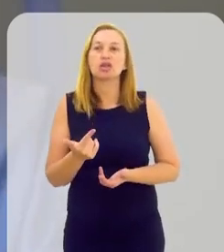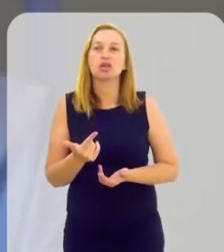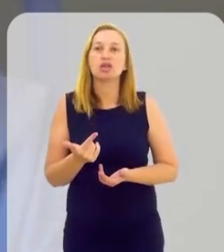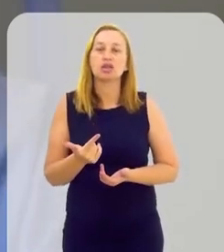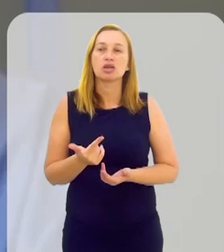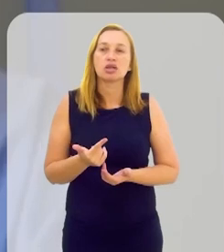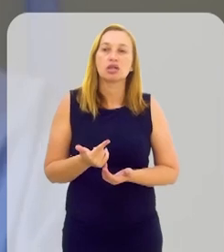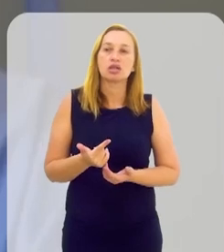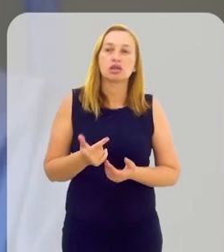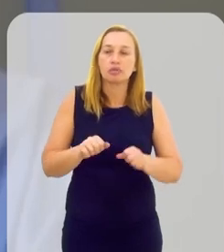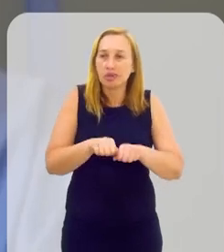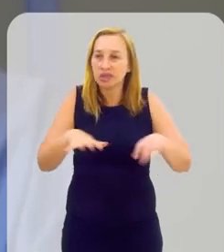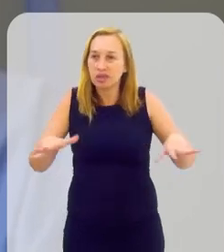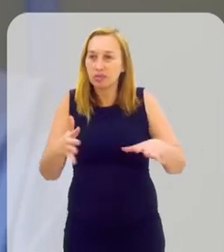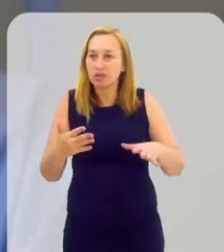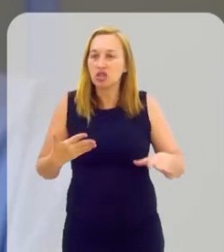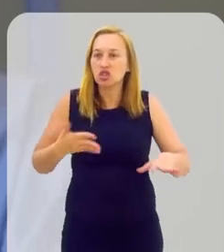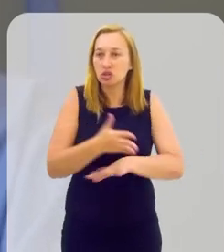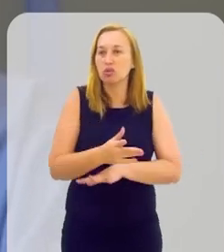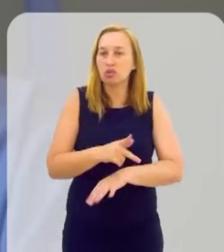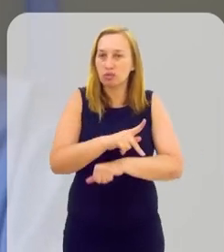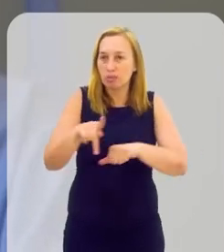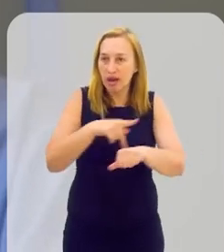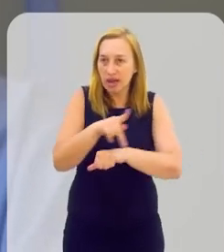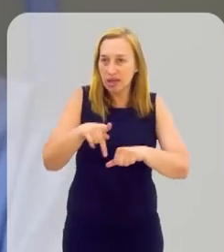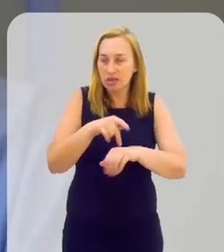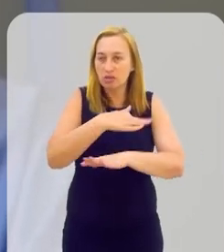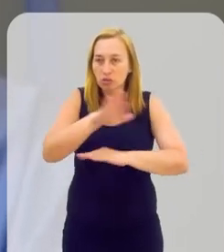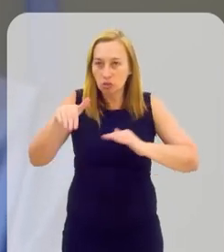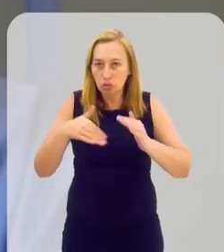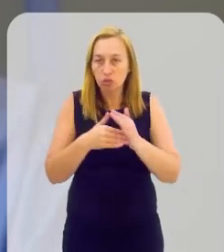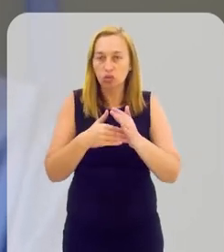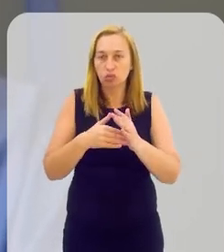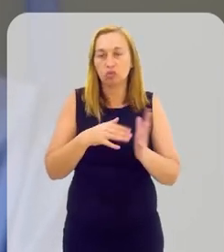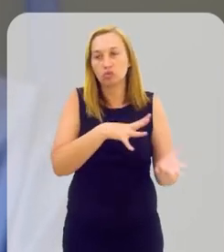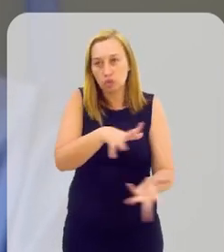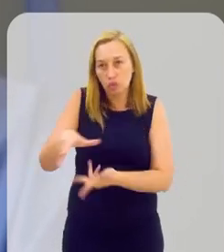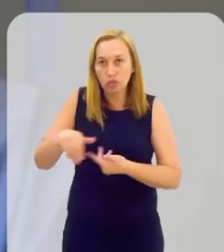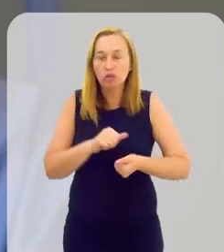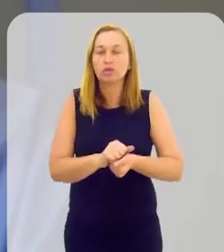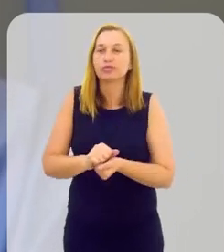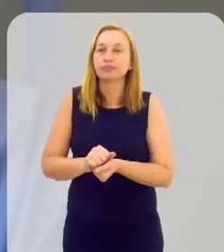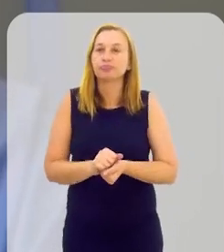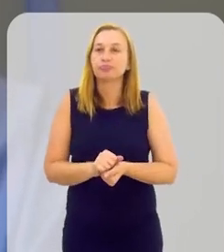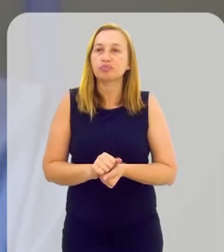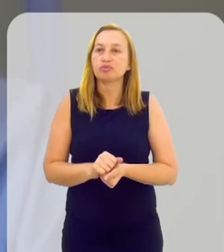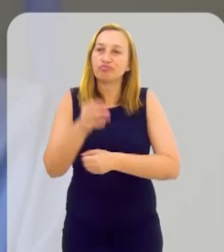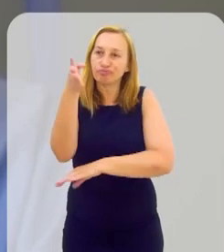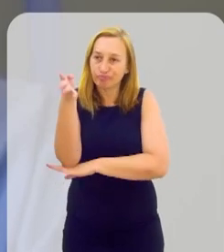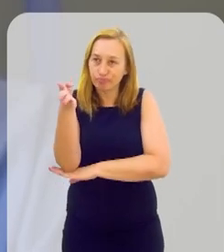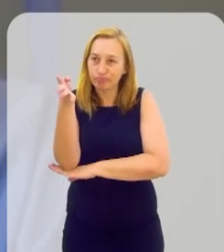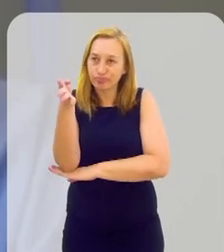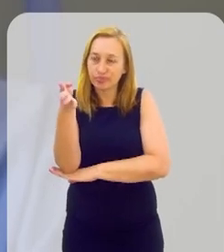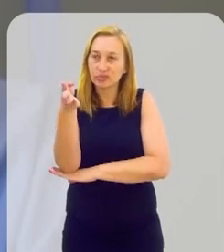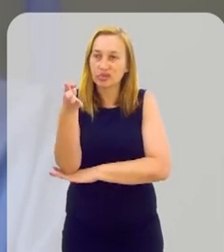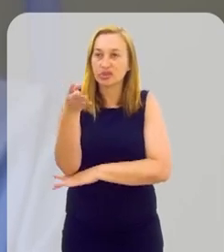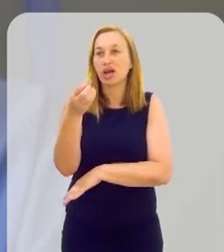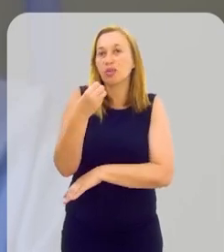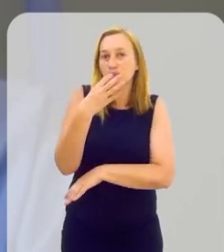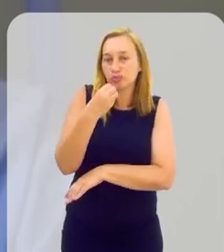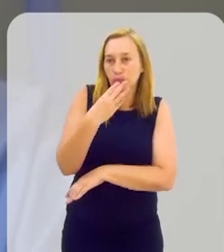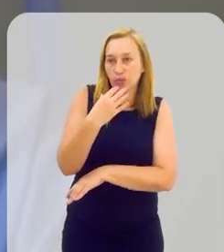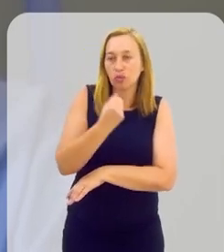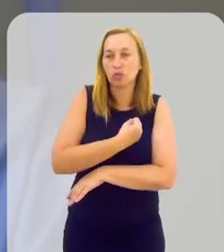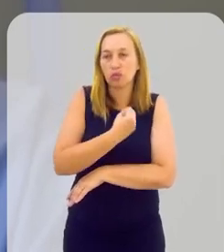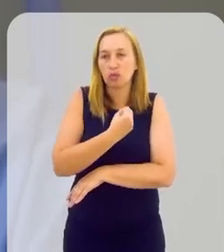2020, melhor dizendo, quando a pandemia se instalou em nosso país, vindo do mundo inteiro, literalmente falando, os hotéis estavam numa